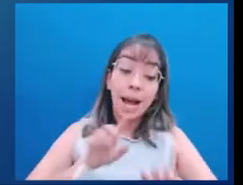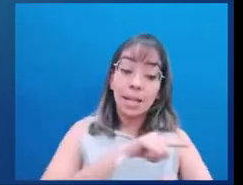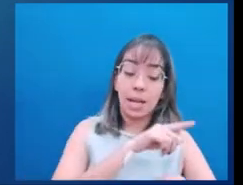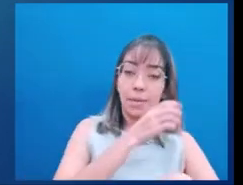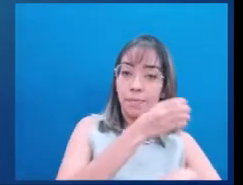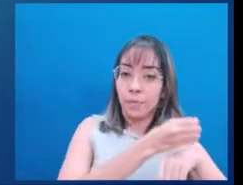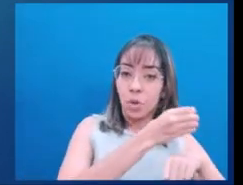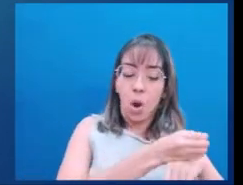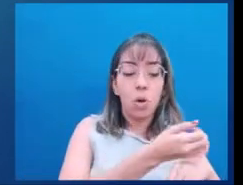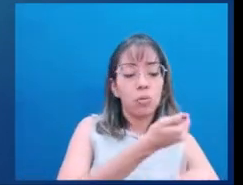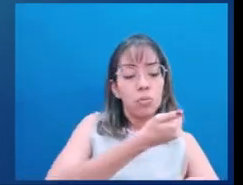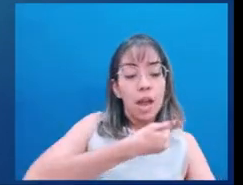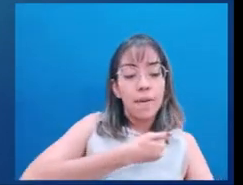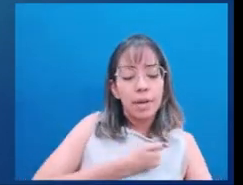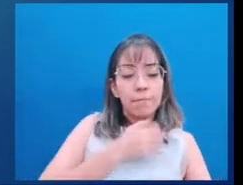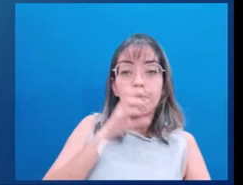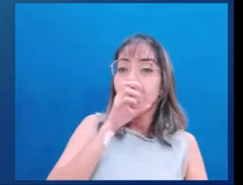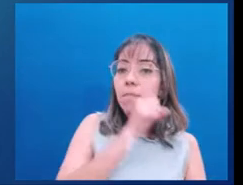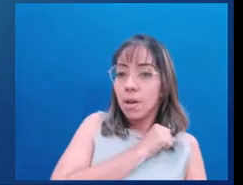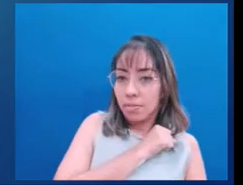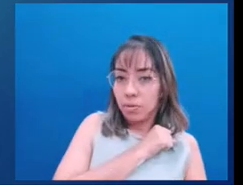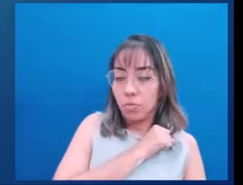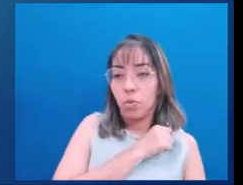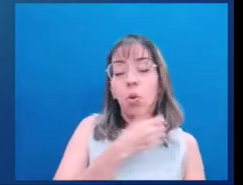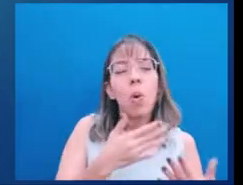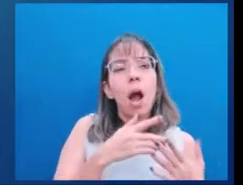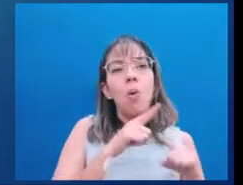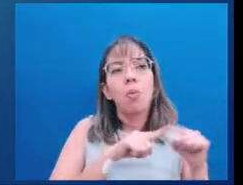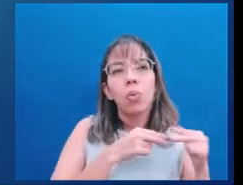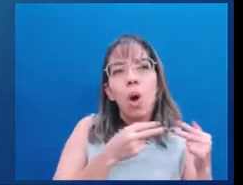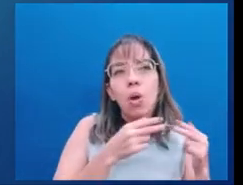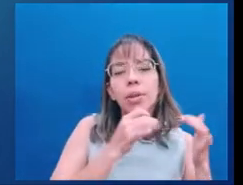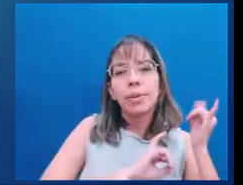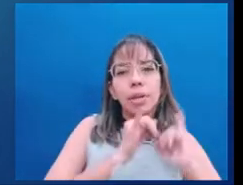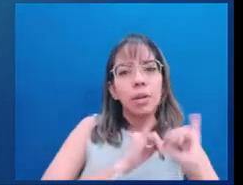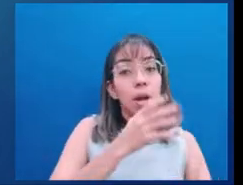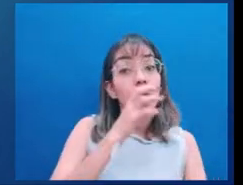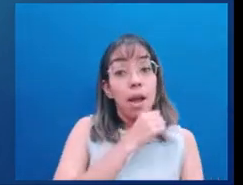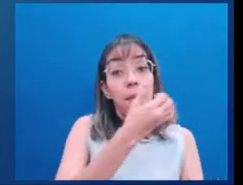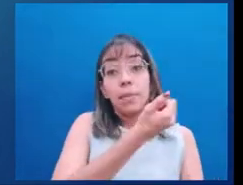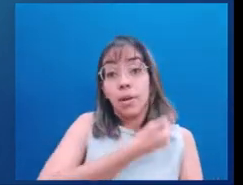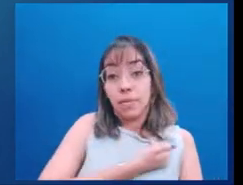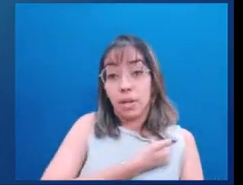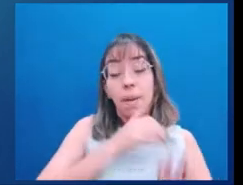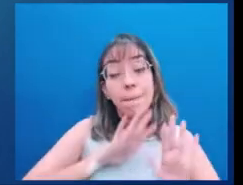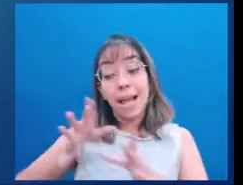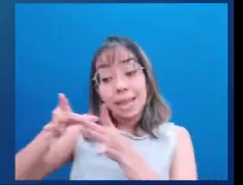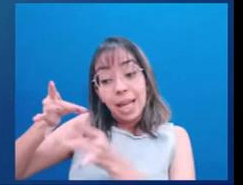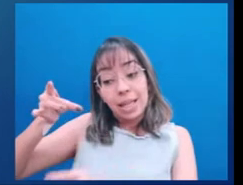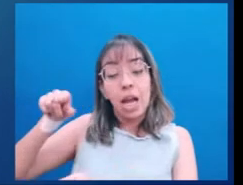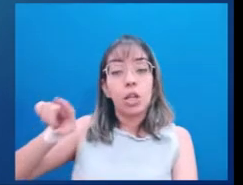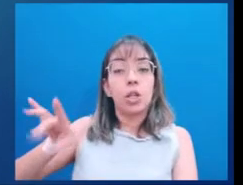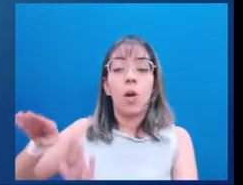informação no primeiro momento, já me chama a atenção, já tenho informação ali daquela substância de